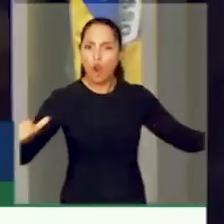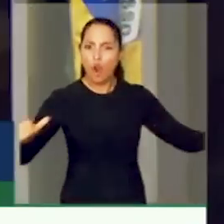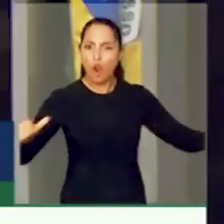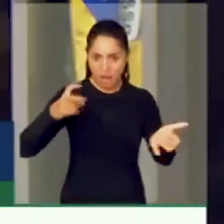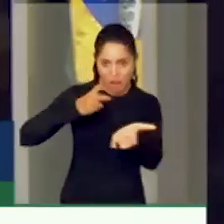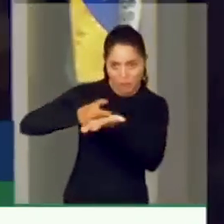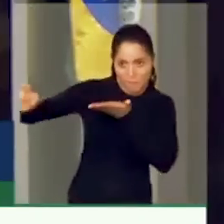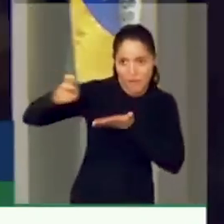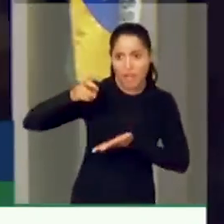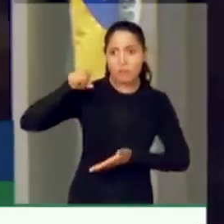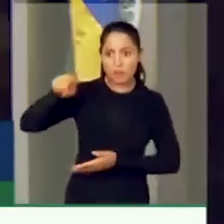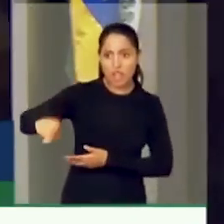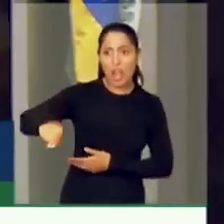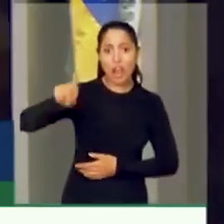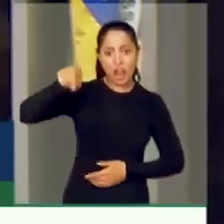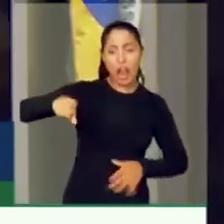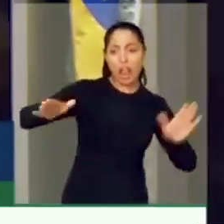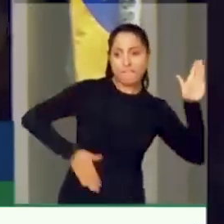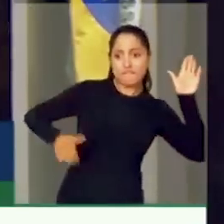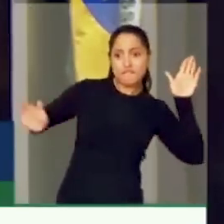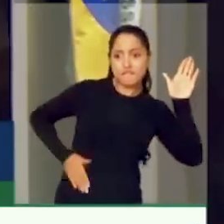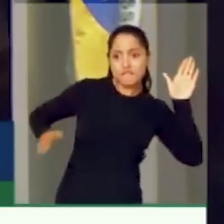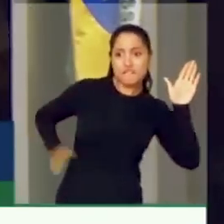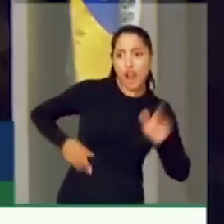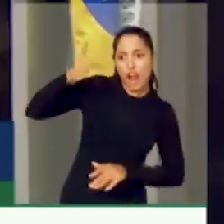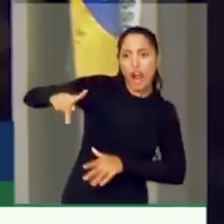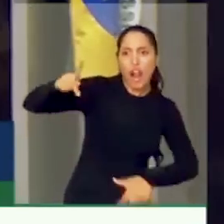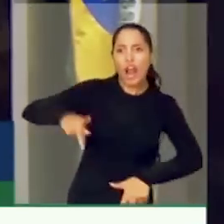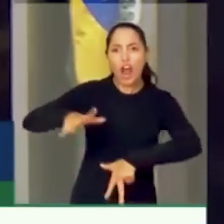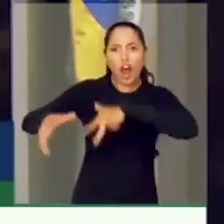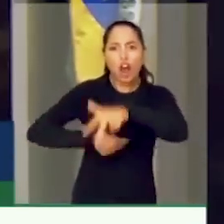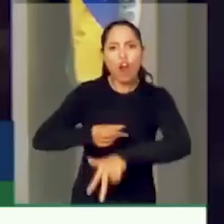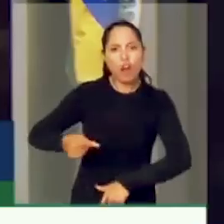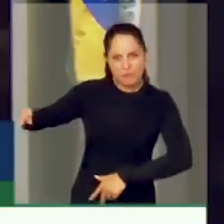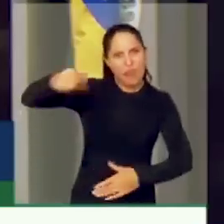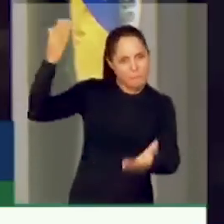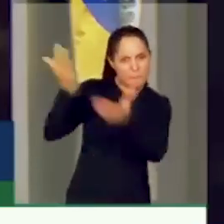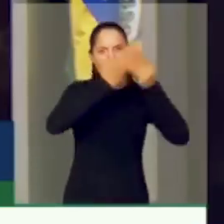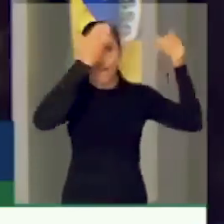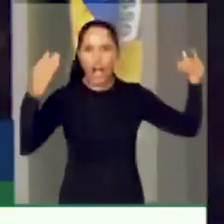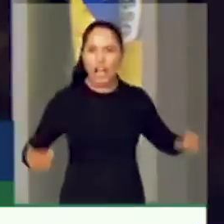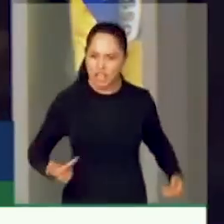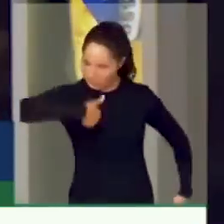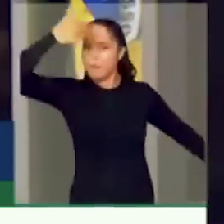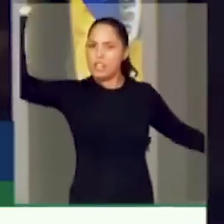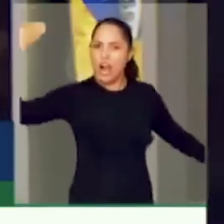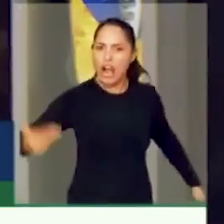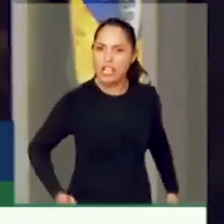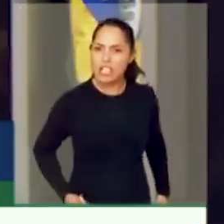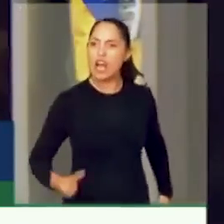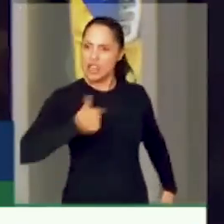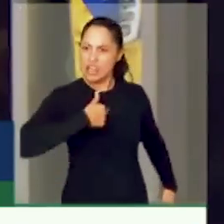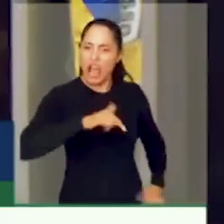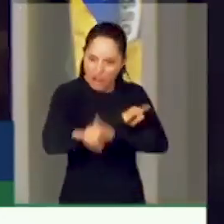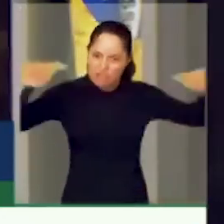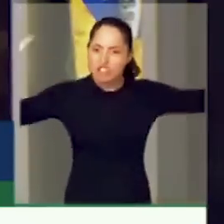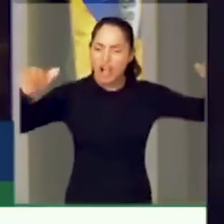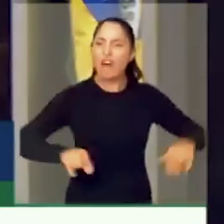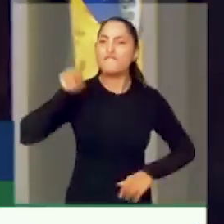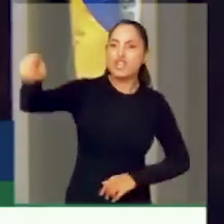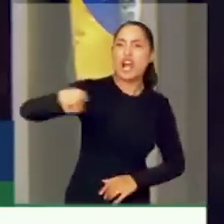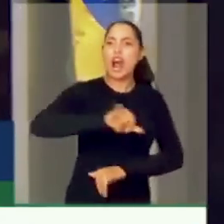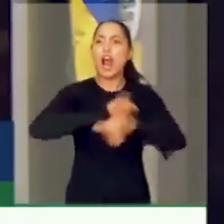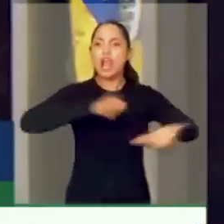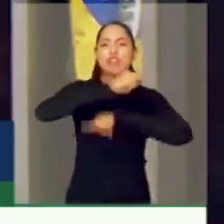de vagabundos, quadrilheiros e corruptos? Me processa e ganha na justiça. Eu sei que não tem culhão pra isso. Tem culhão pra ficar falando